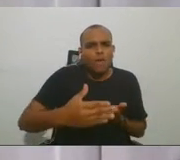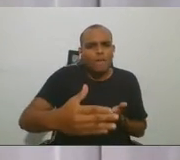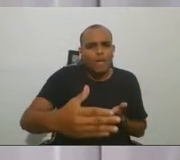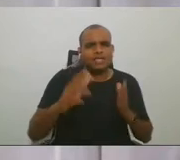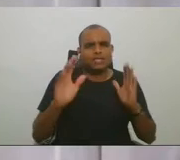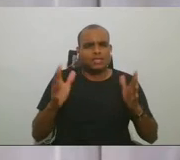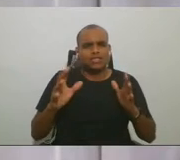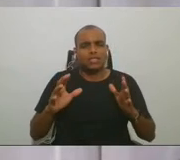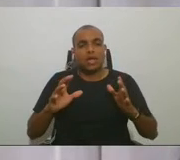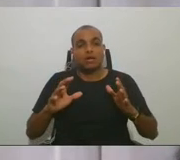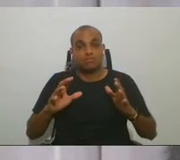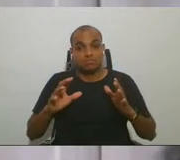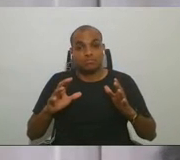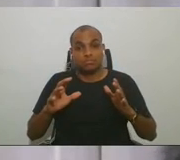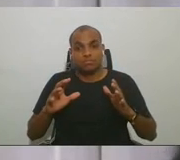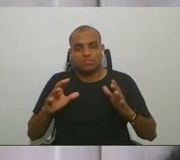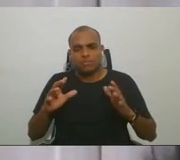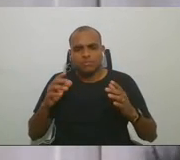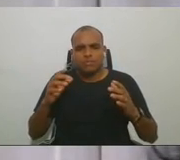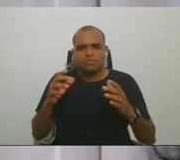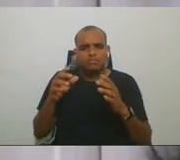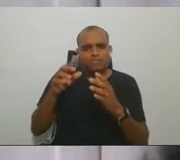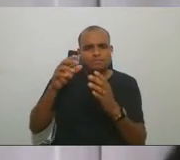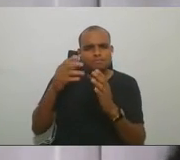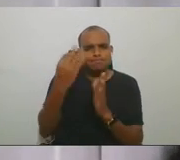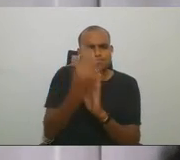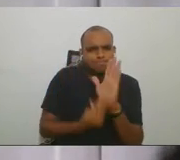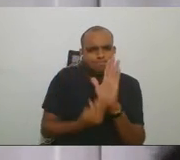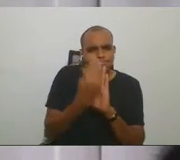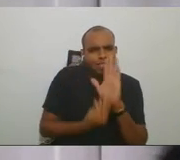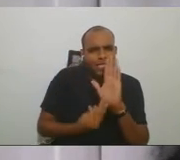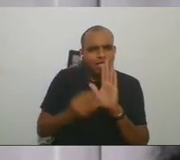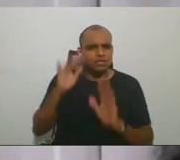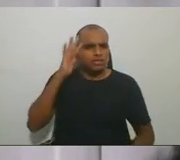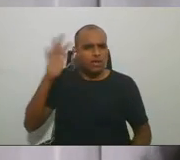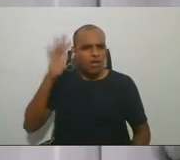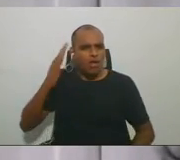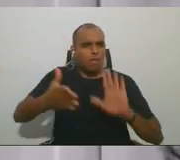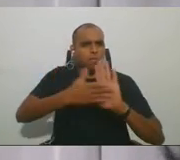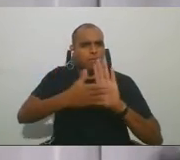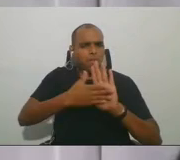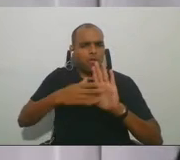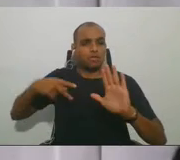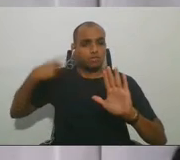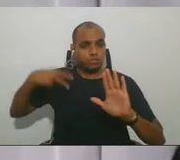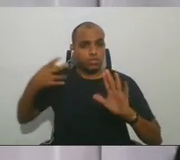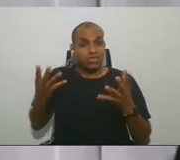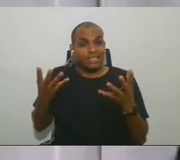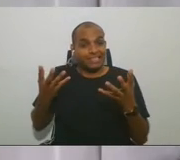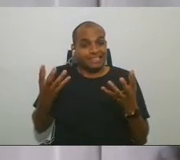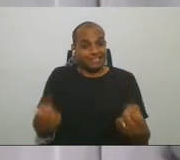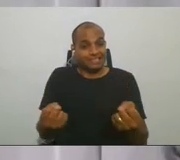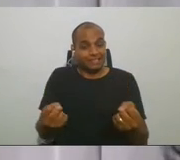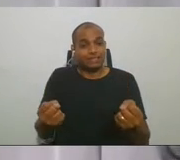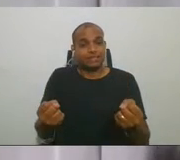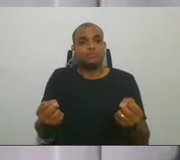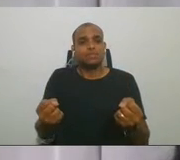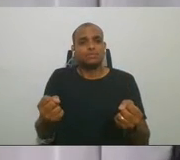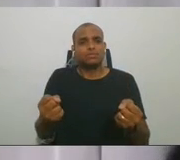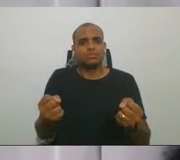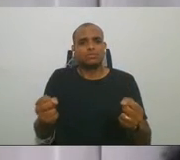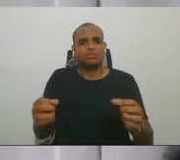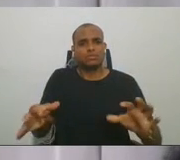conjunto de apreciações teóricas e de propostas políticas para o reconhecimento integral